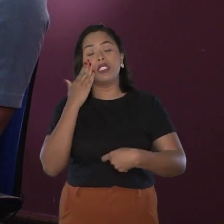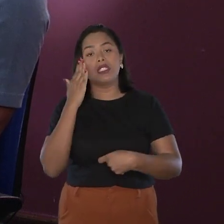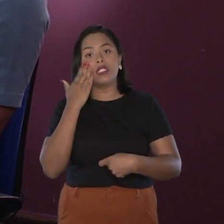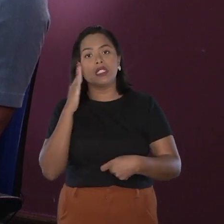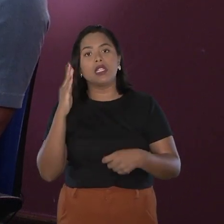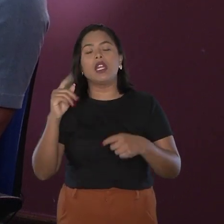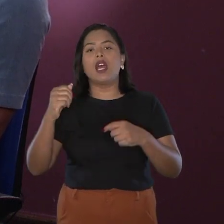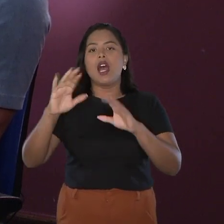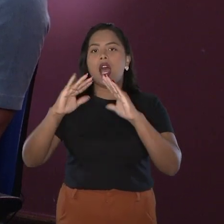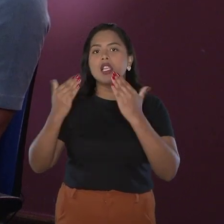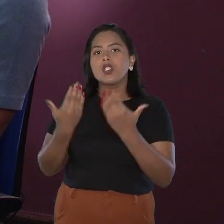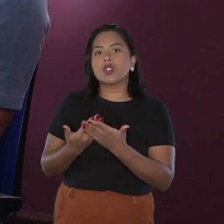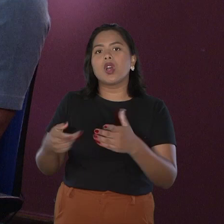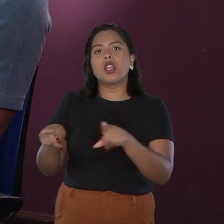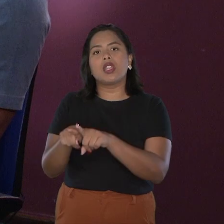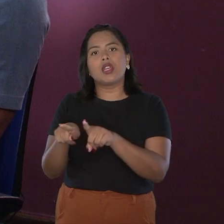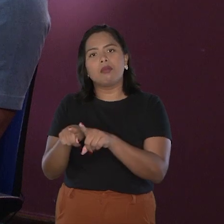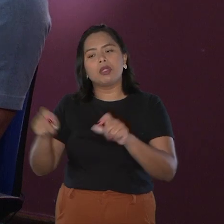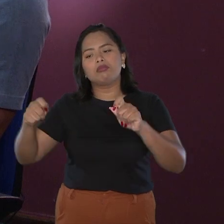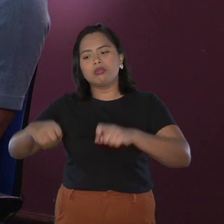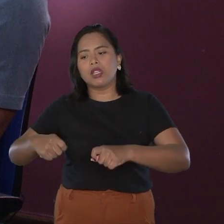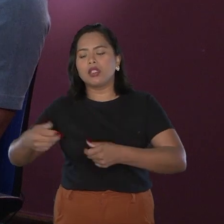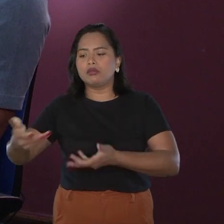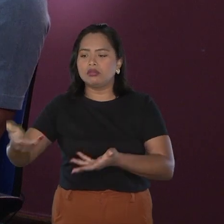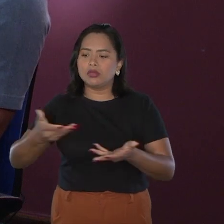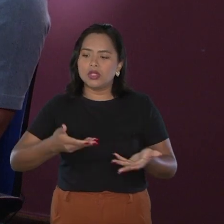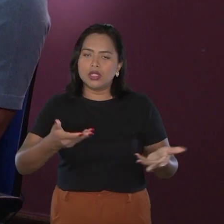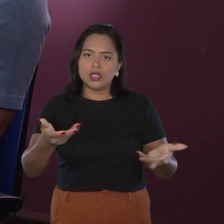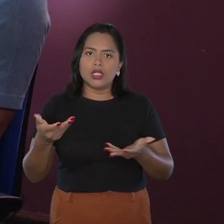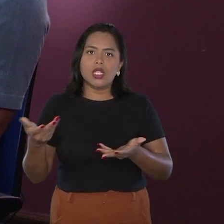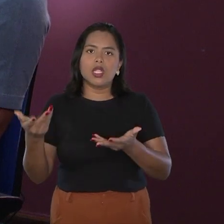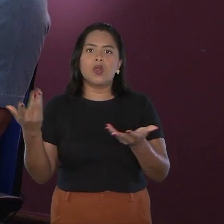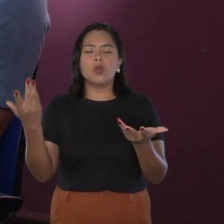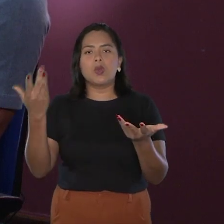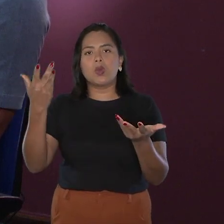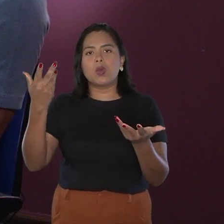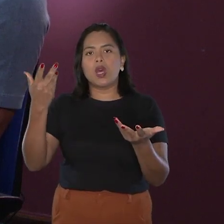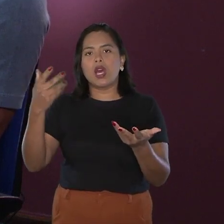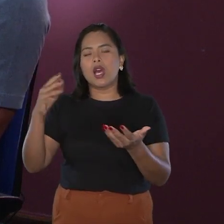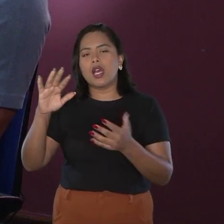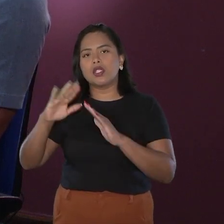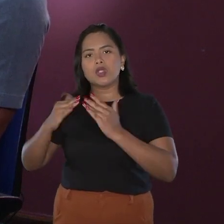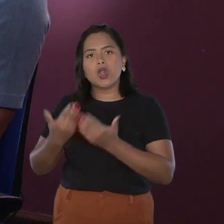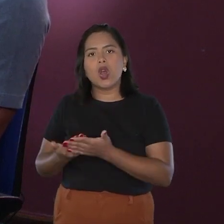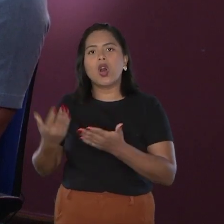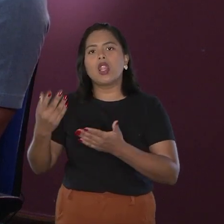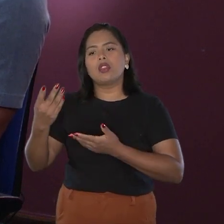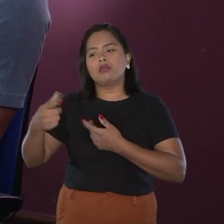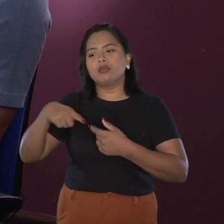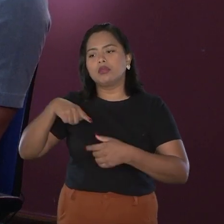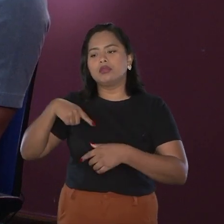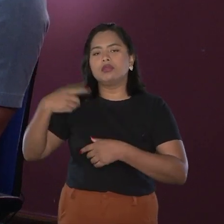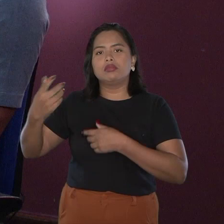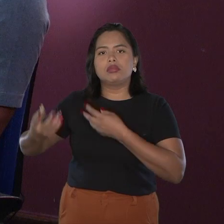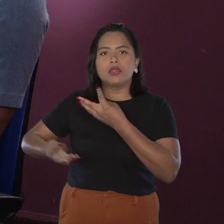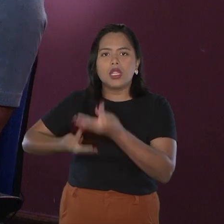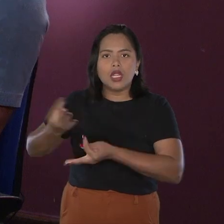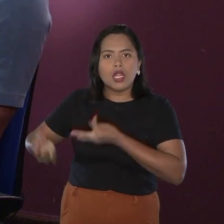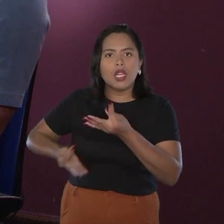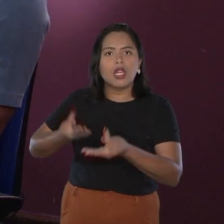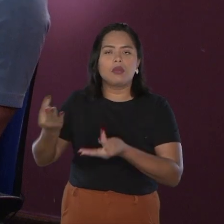entenderem possibilitar a entrada desse conhecimento científico também nas escolas através de terapeutas tudo saber que só tem